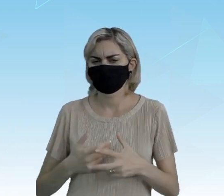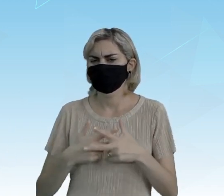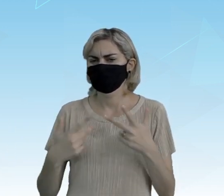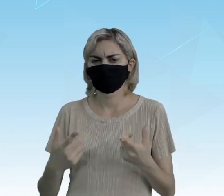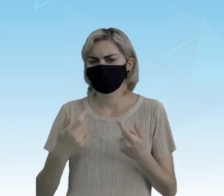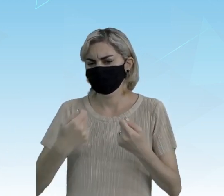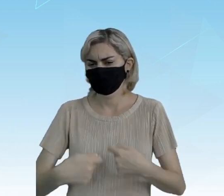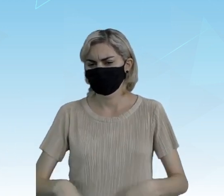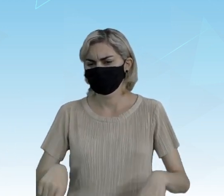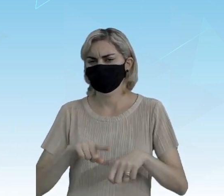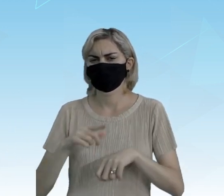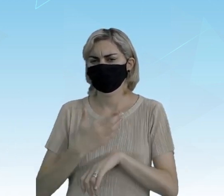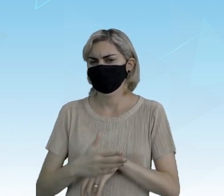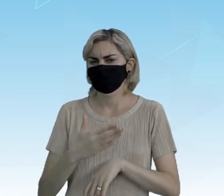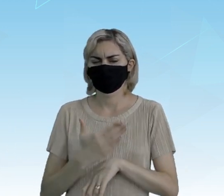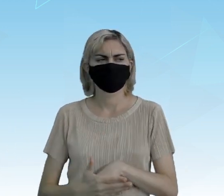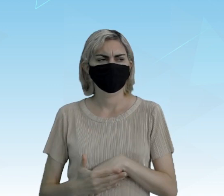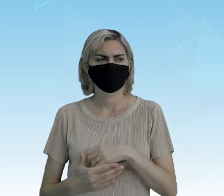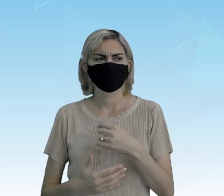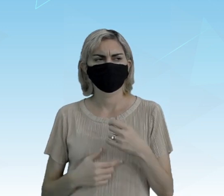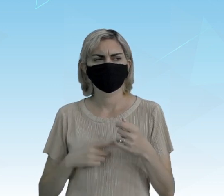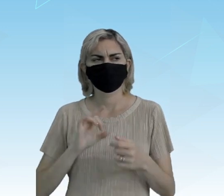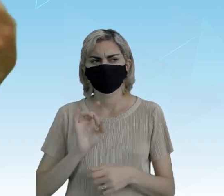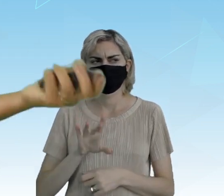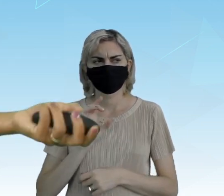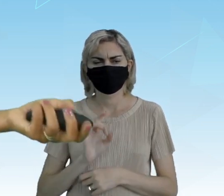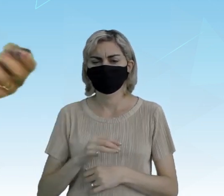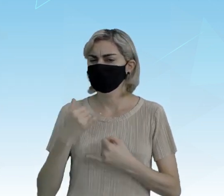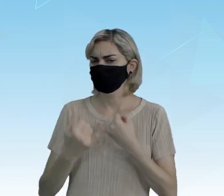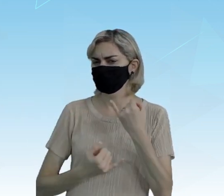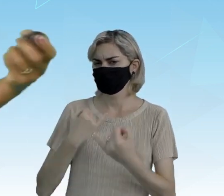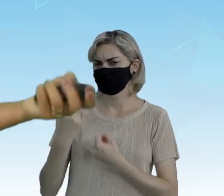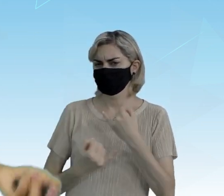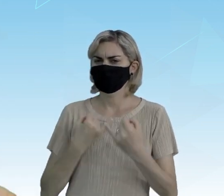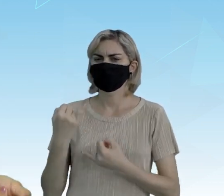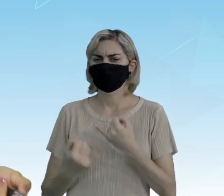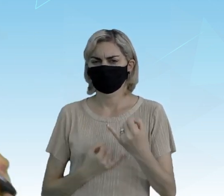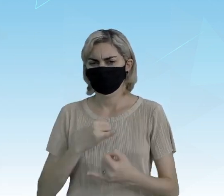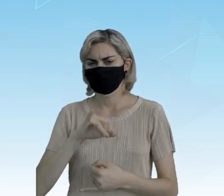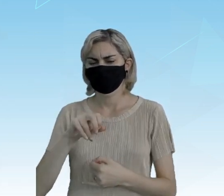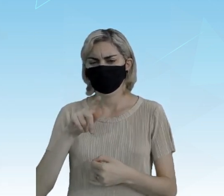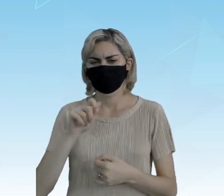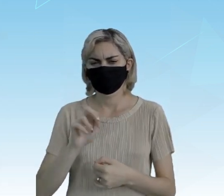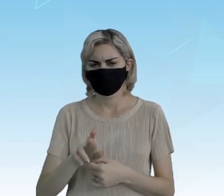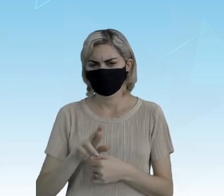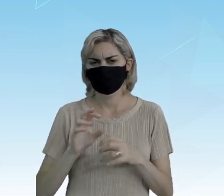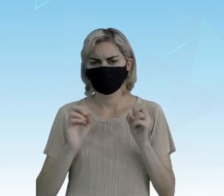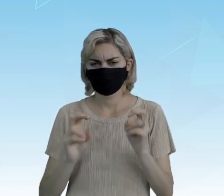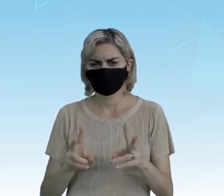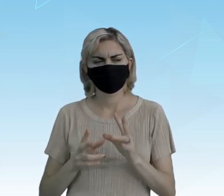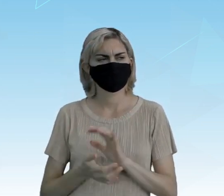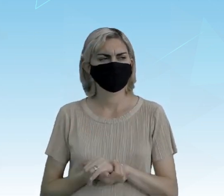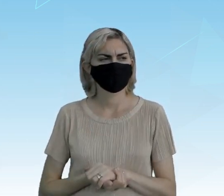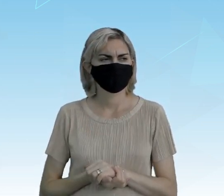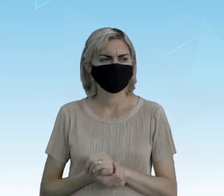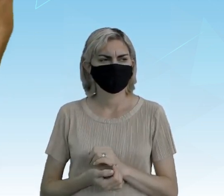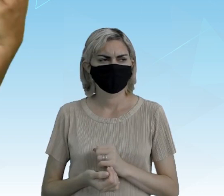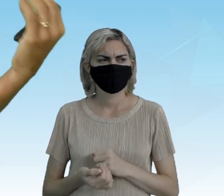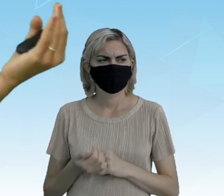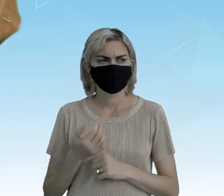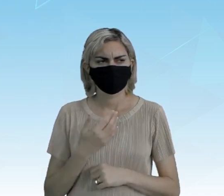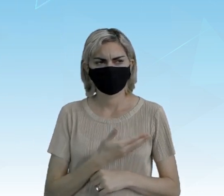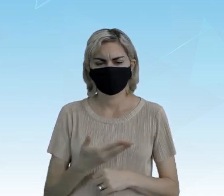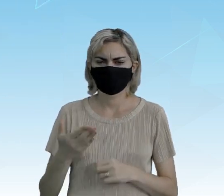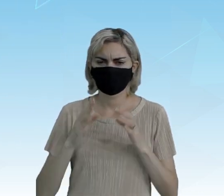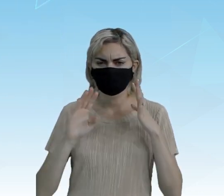não precisa treinar para jogar. A gente só é brincar, só é jogar, ok? Vamos lá.